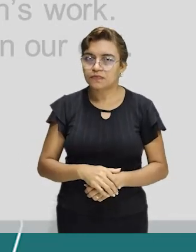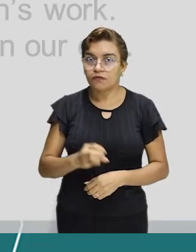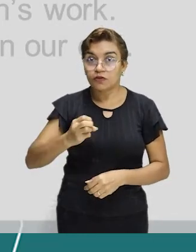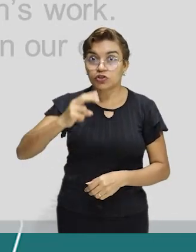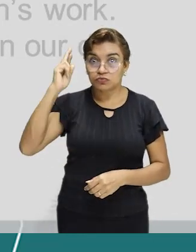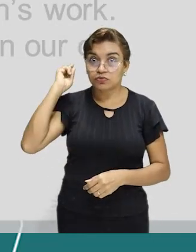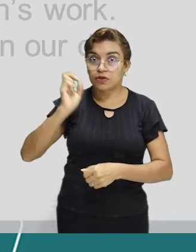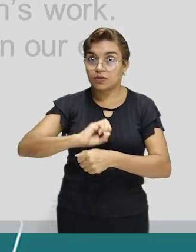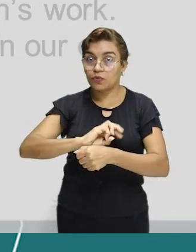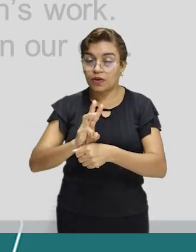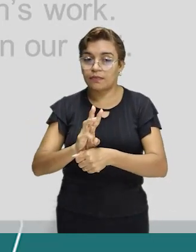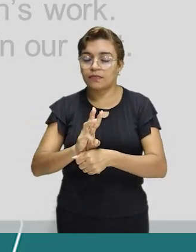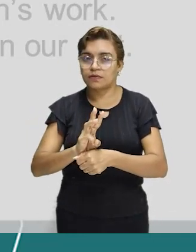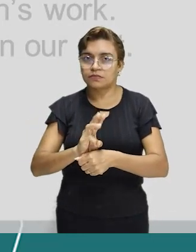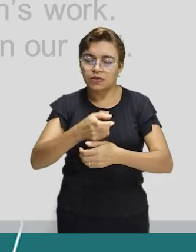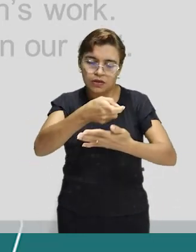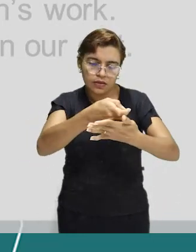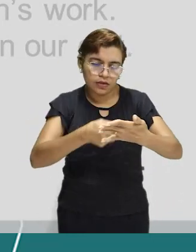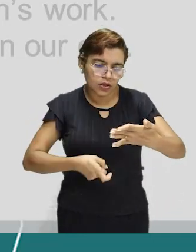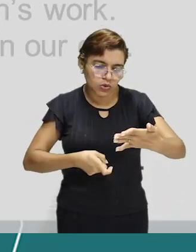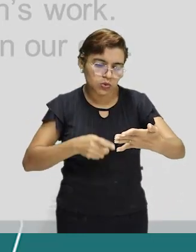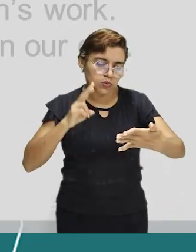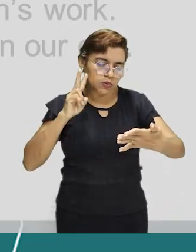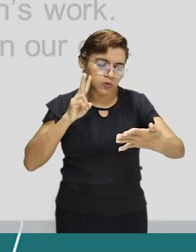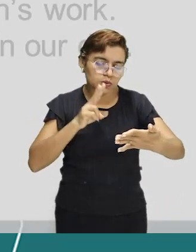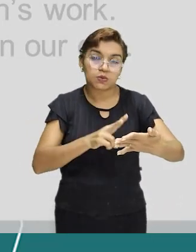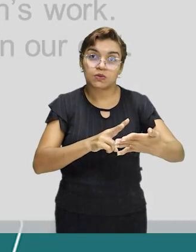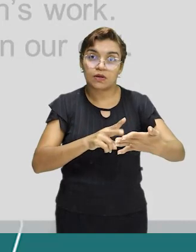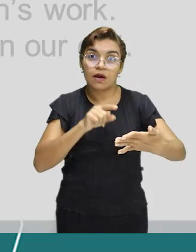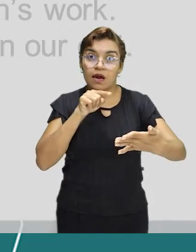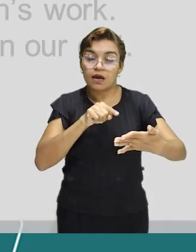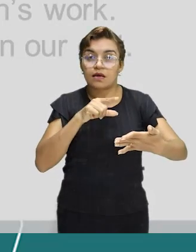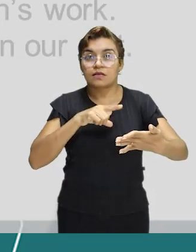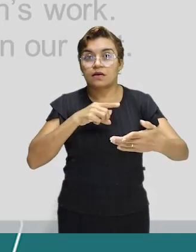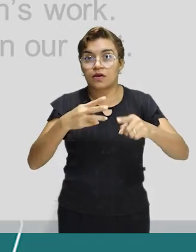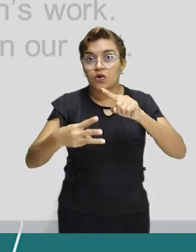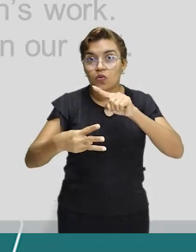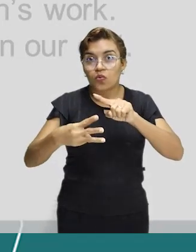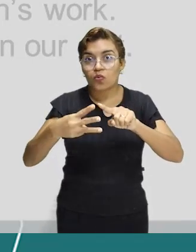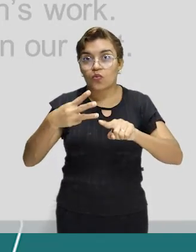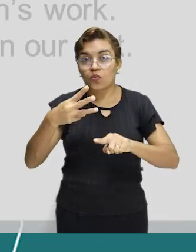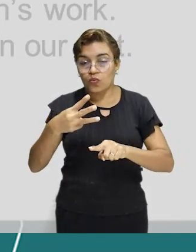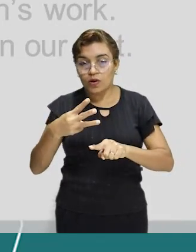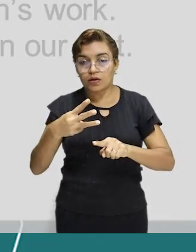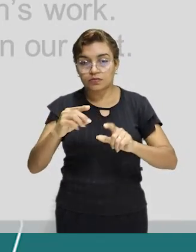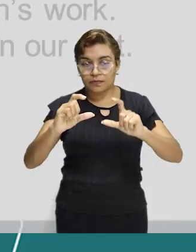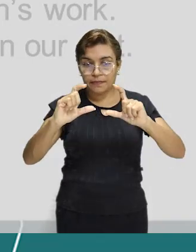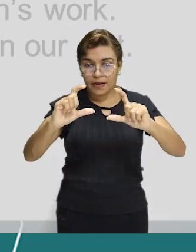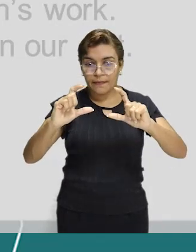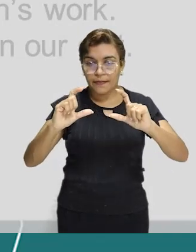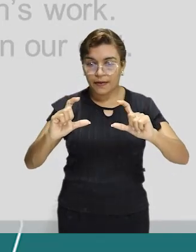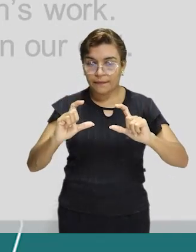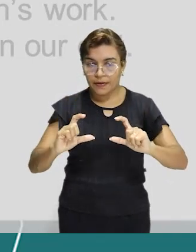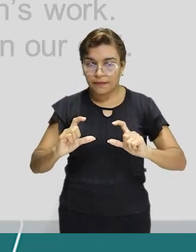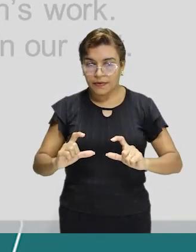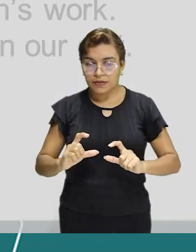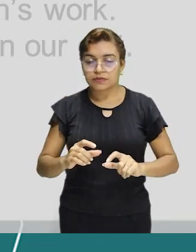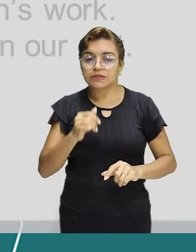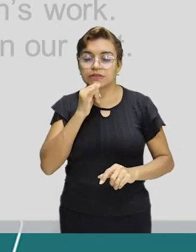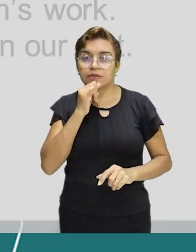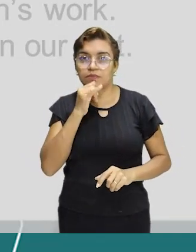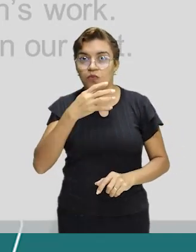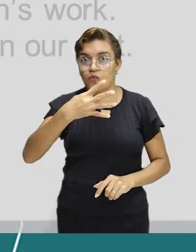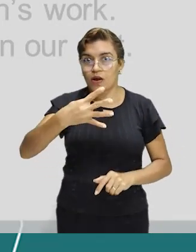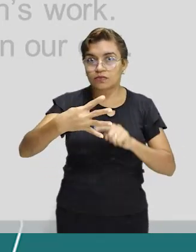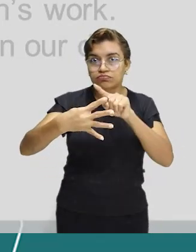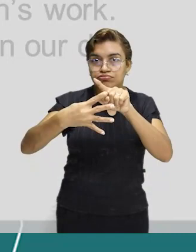utilizar bem essas estratégias de leitura. Olha só, é um texto que tem 4 pontos, no texto original são 5, aqui eu reduzi